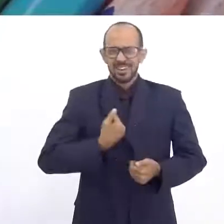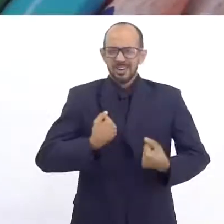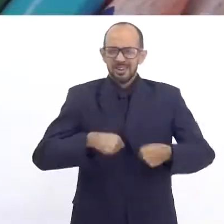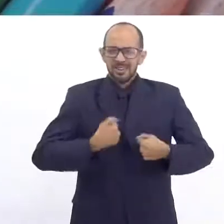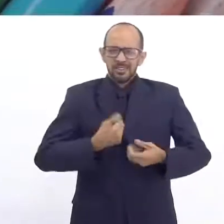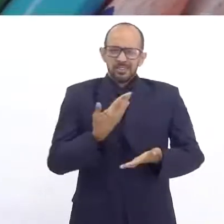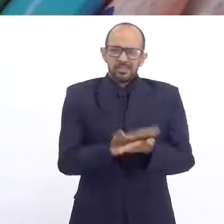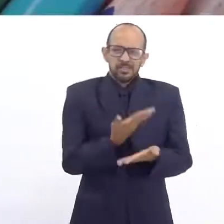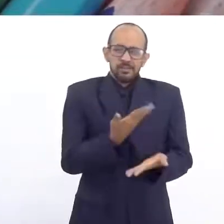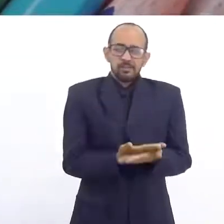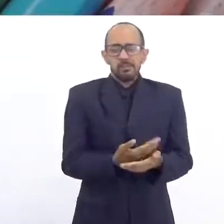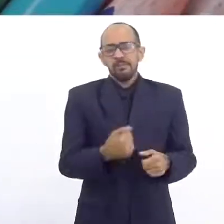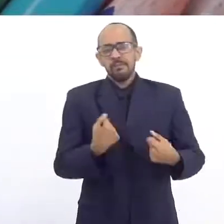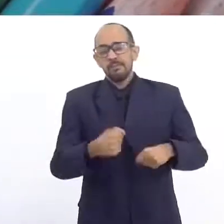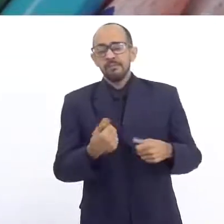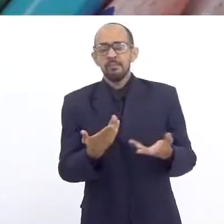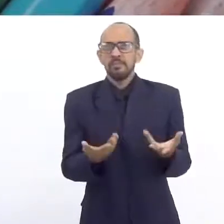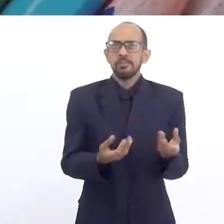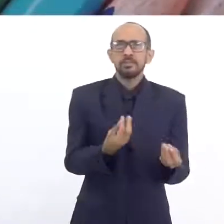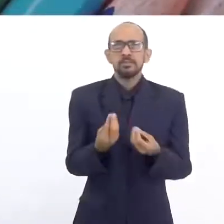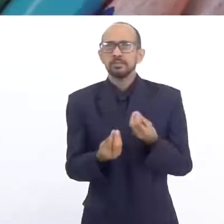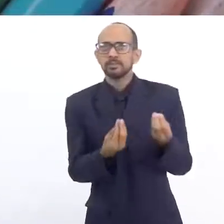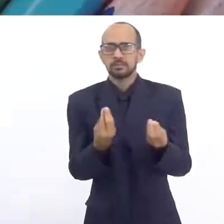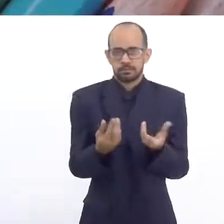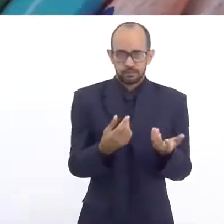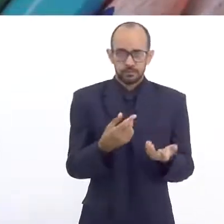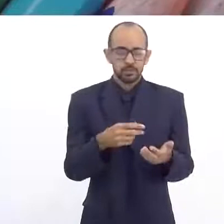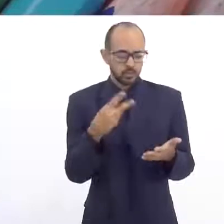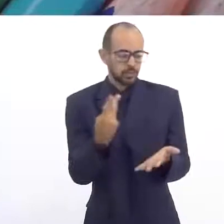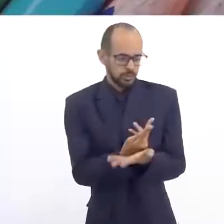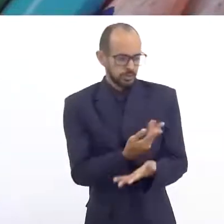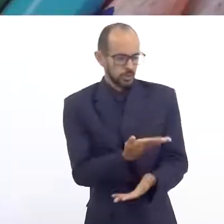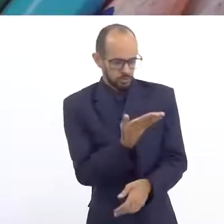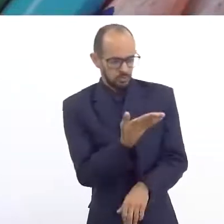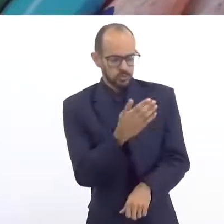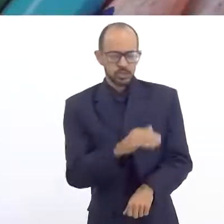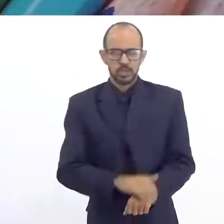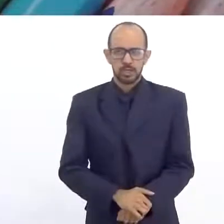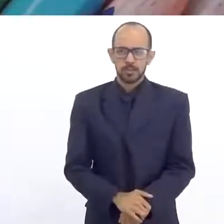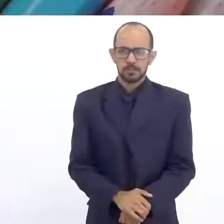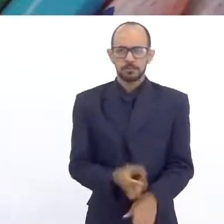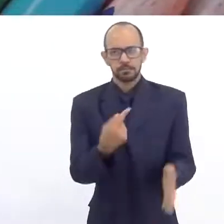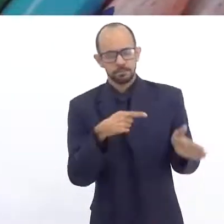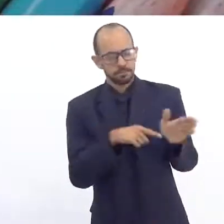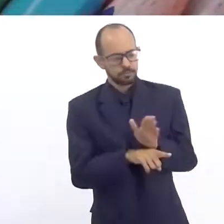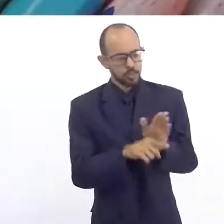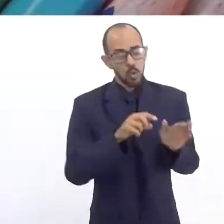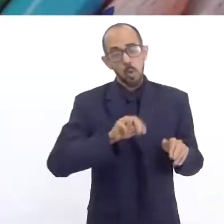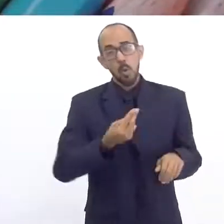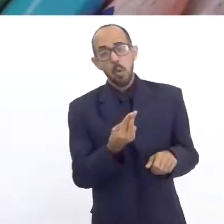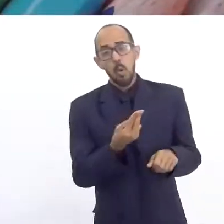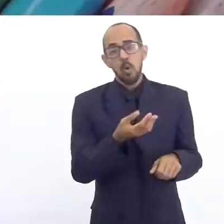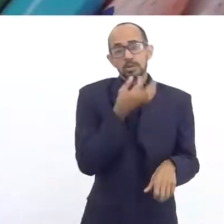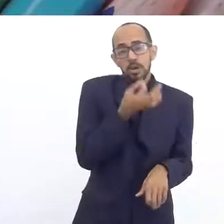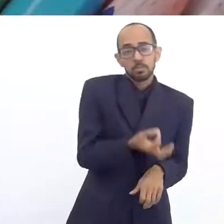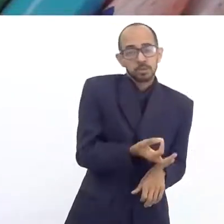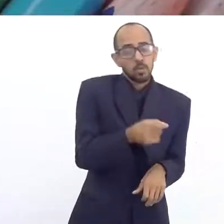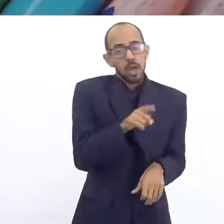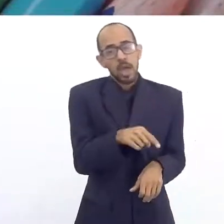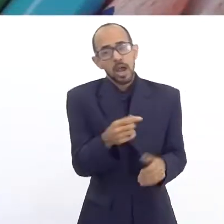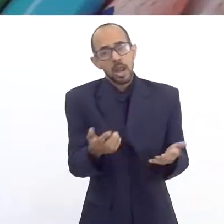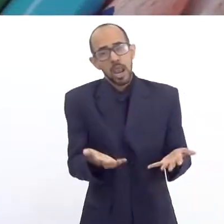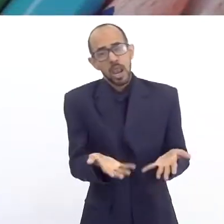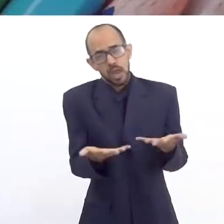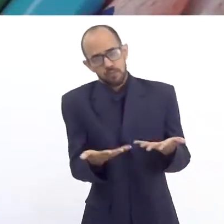meu Deus, eu tenho que estudar, eu tenho que parar aqui para estudar. Como é que era para você? Tinha pressão ou esse não é uma opção,